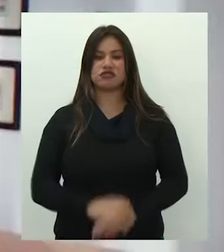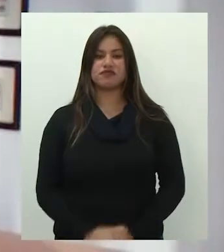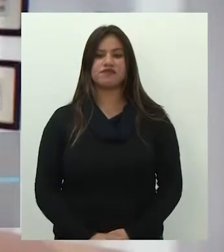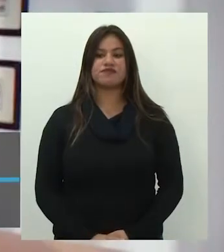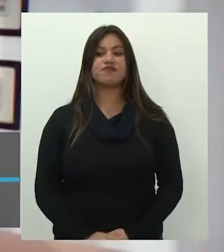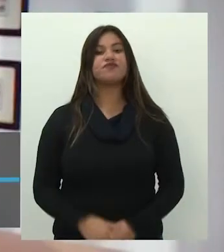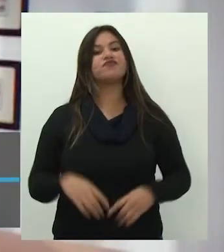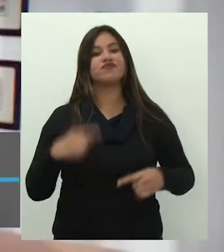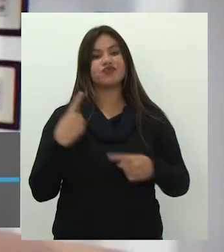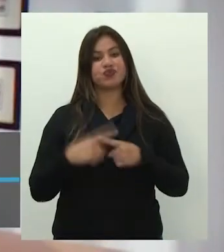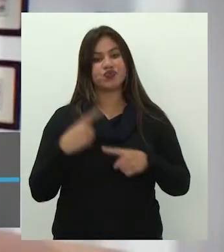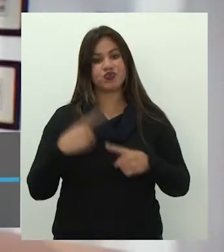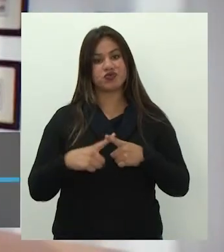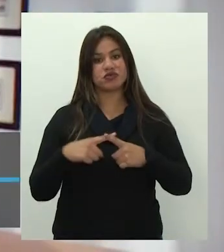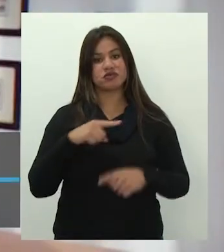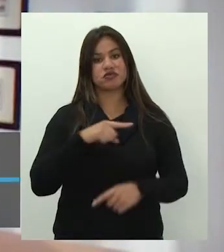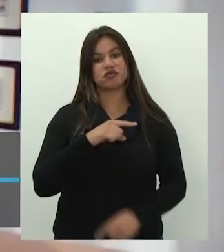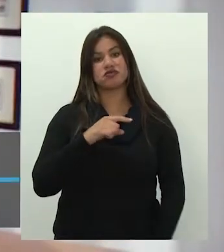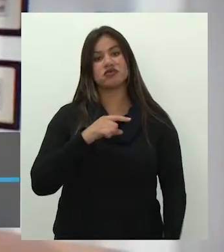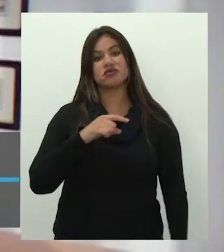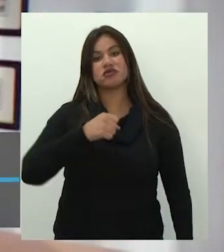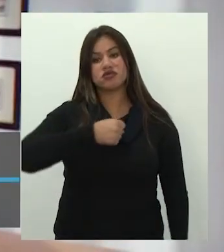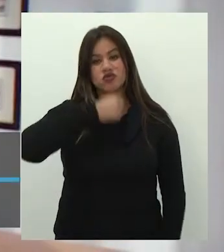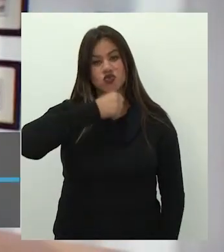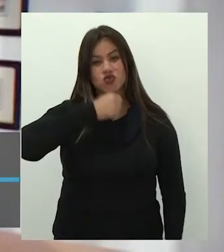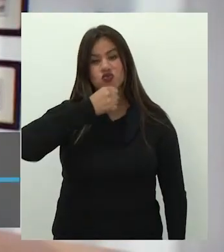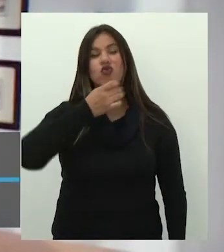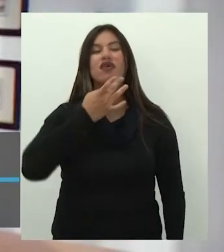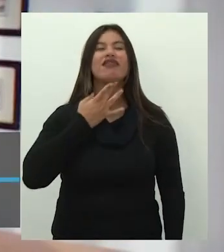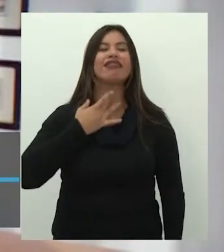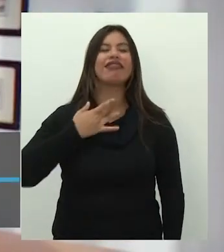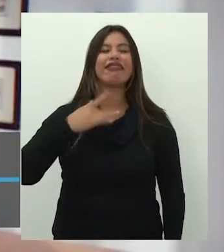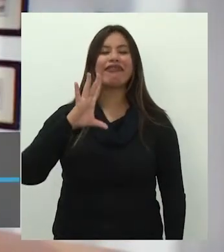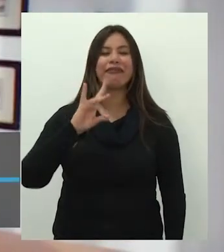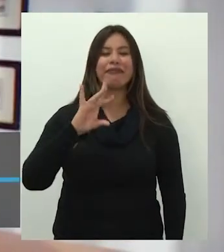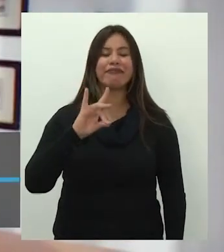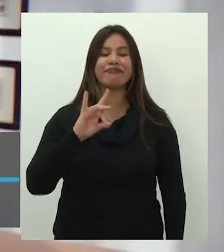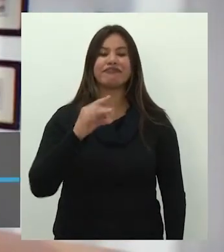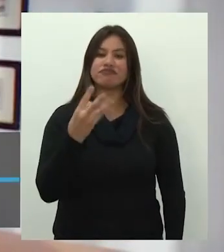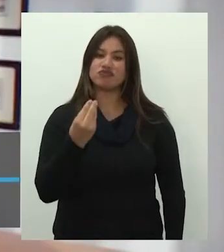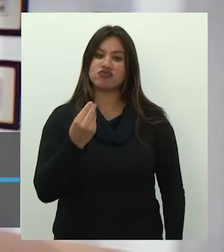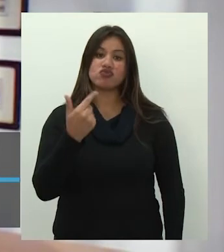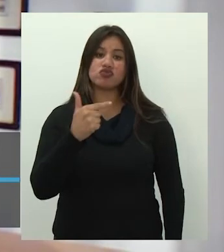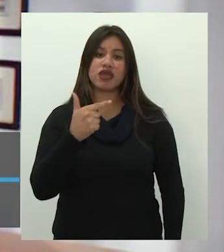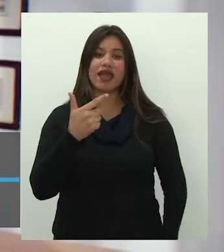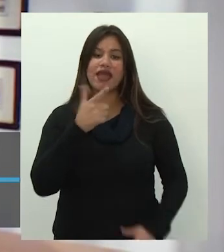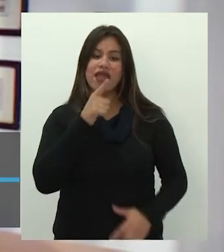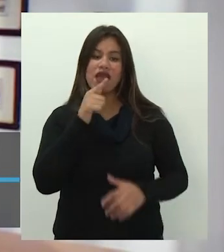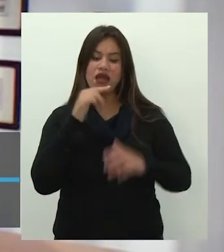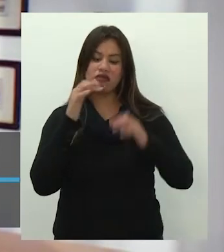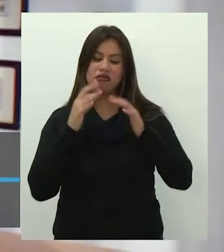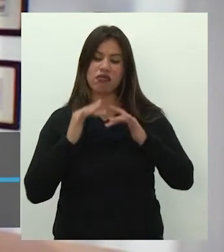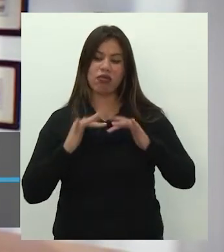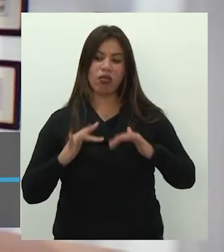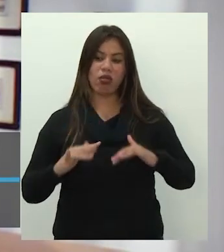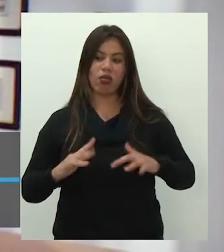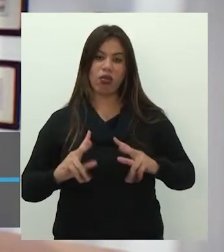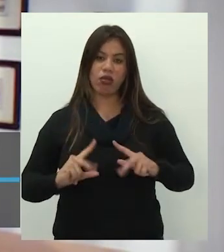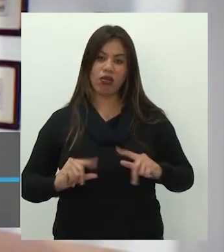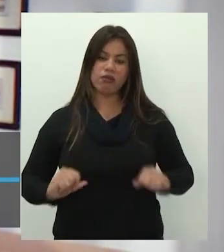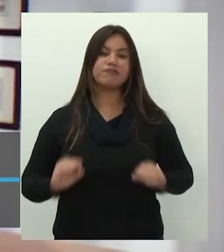quê? Idosos não sentem tanta sede e podem desidratar com muita